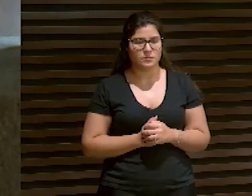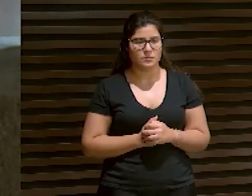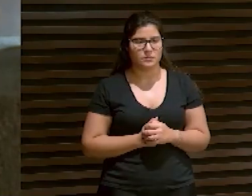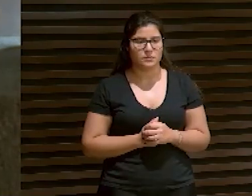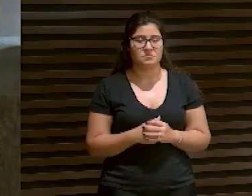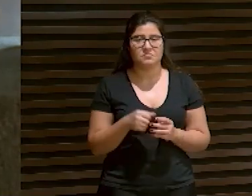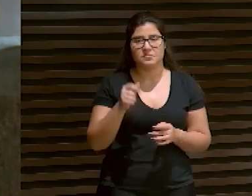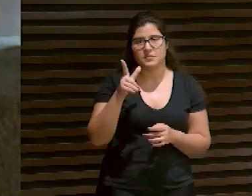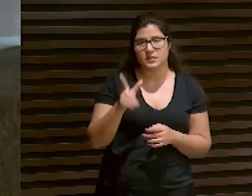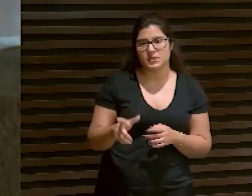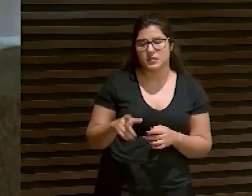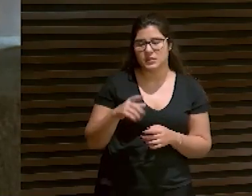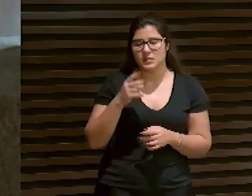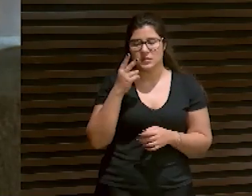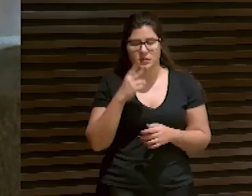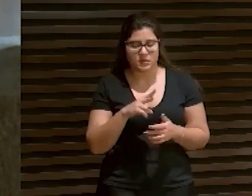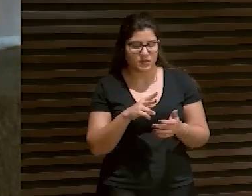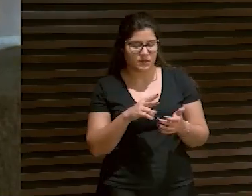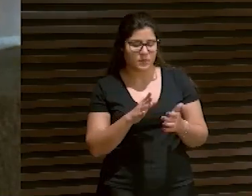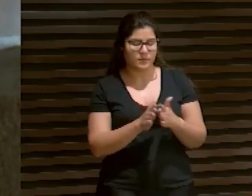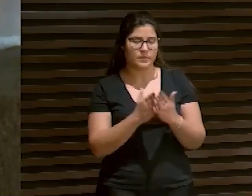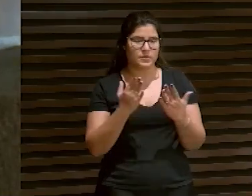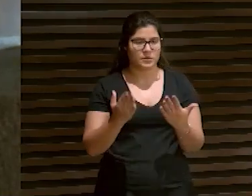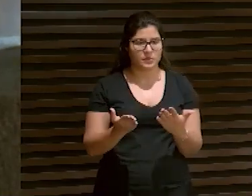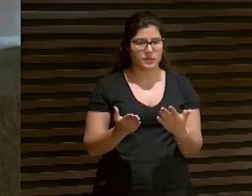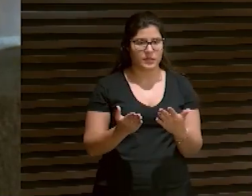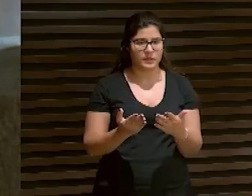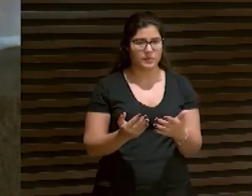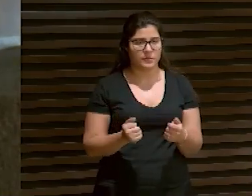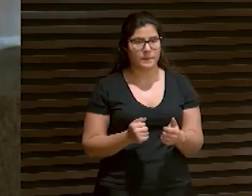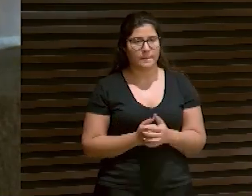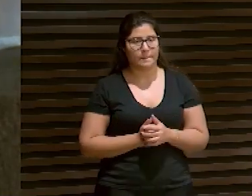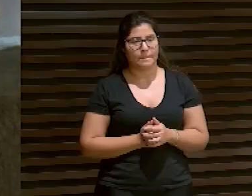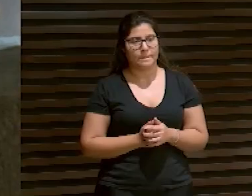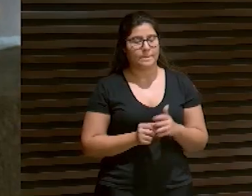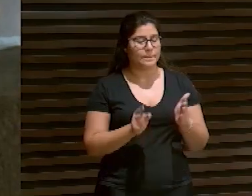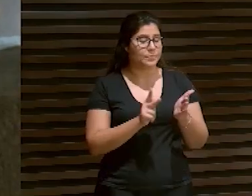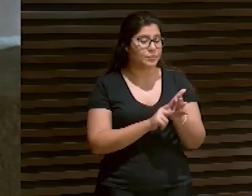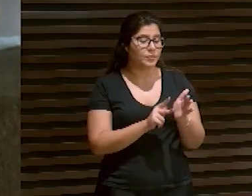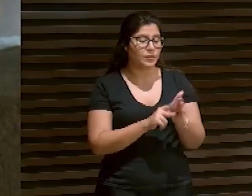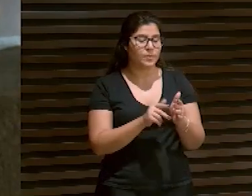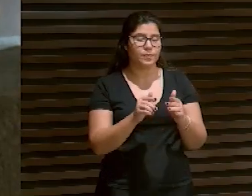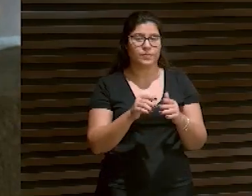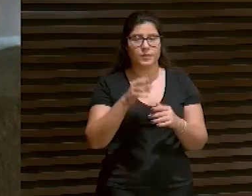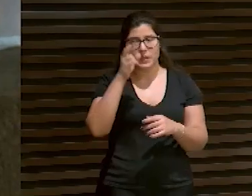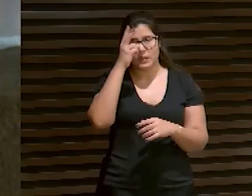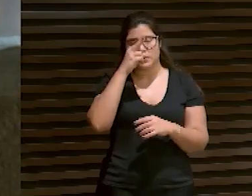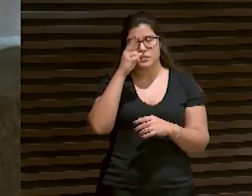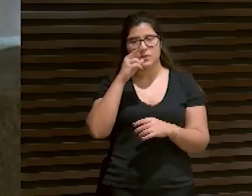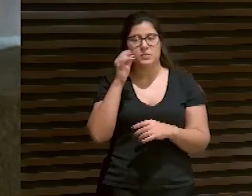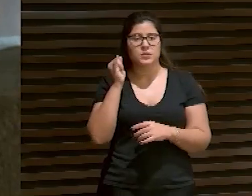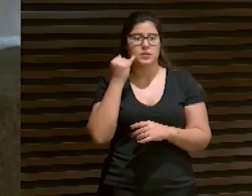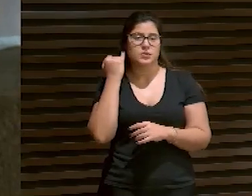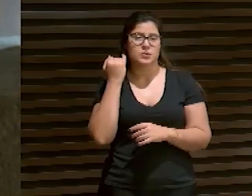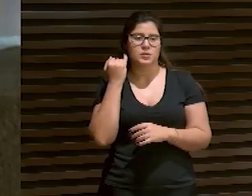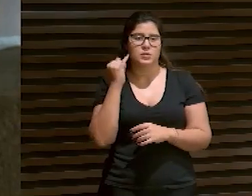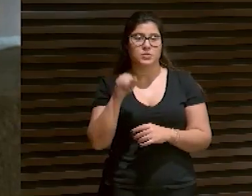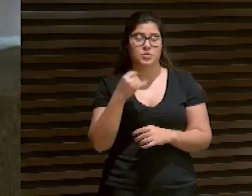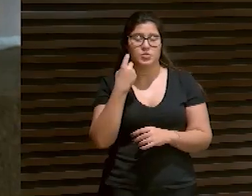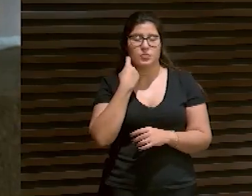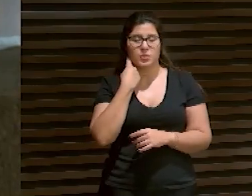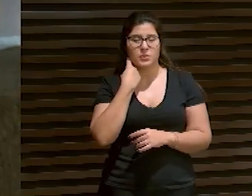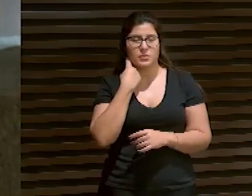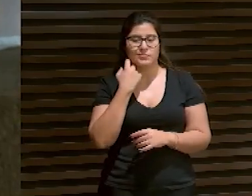de vocês leu a palavra já alguma vez, ou quem já leu a própria história de Jonas. Não sei, talvez, se você conhece ou